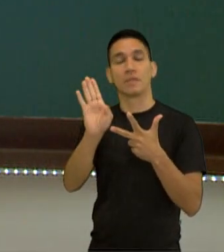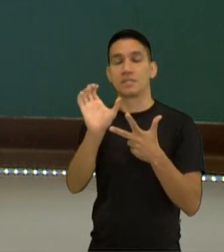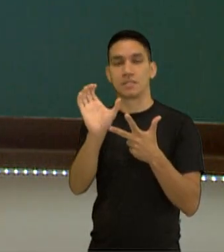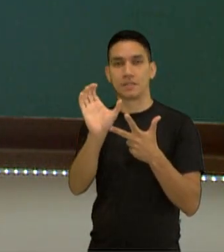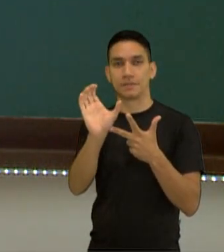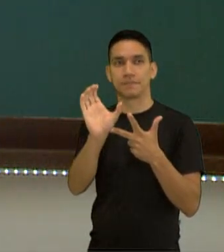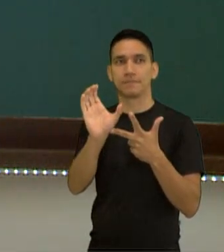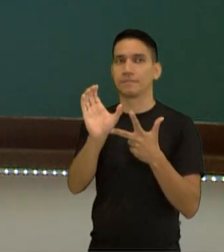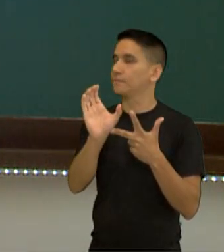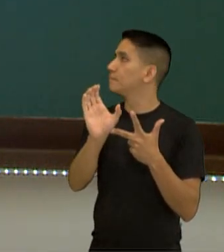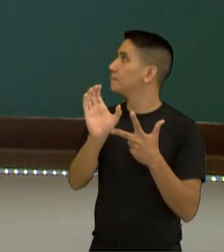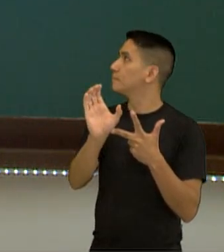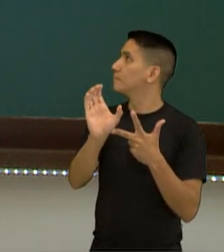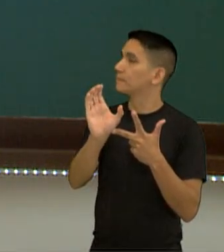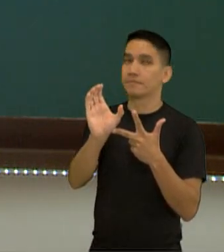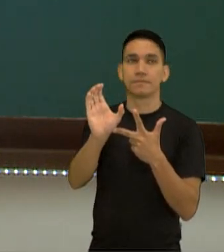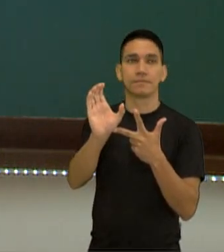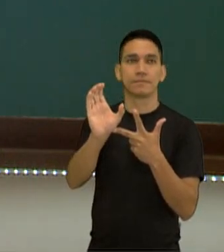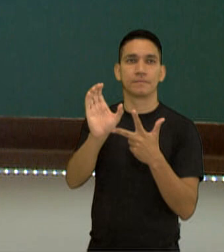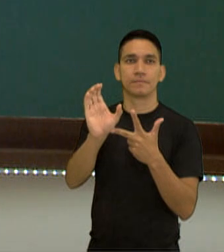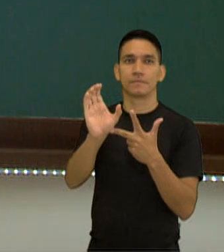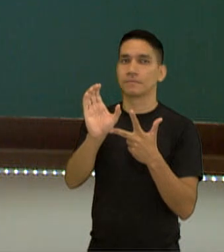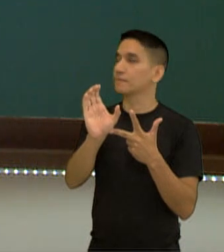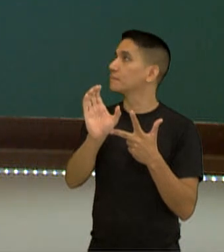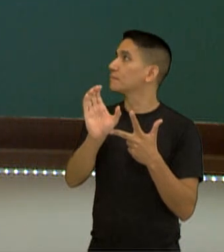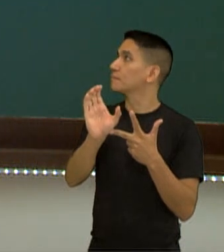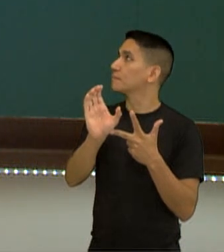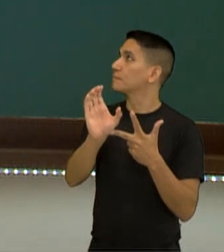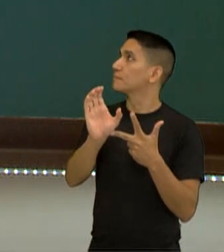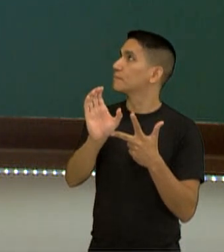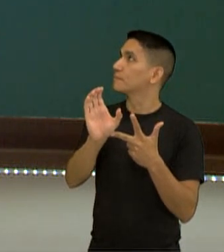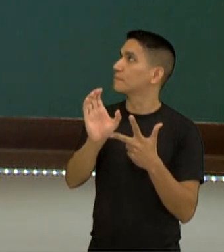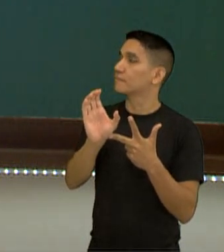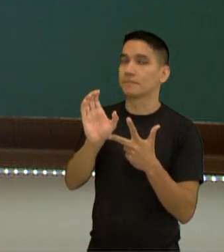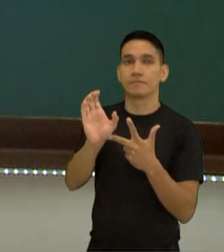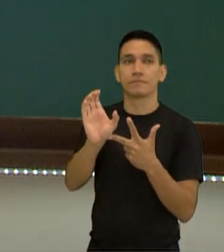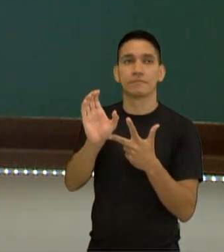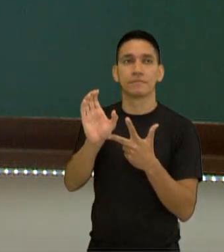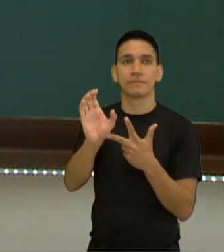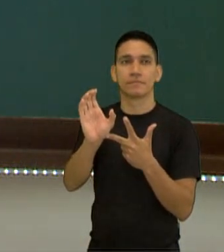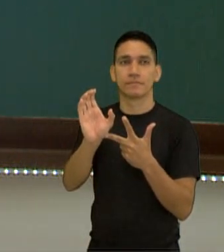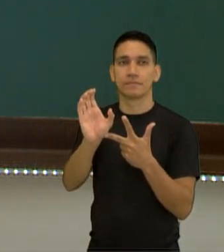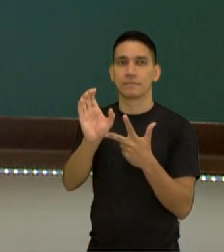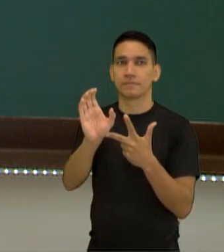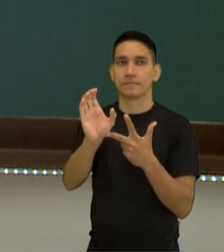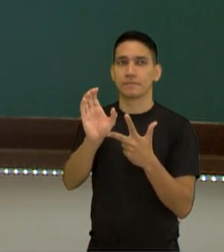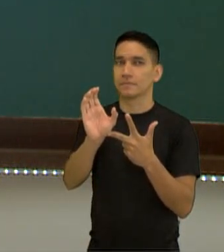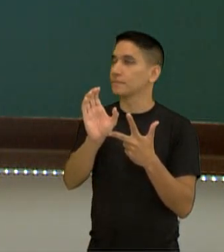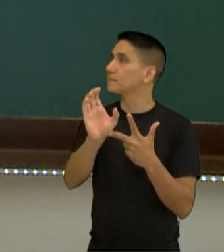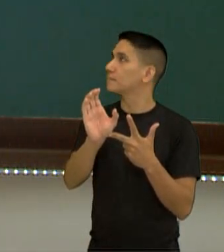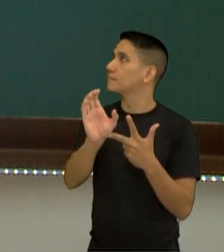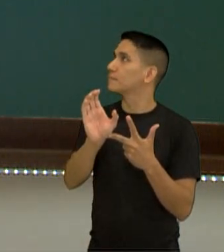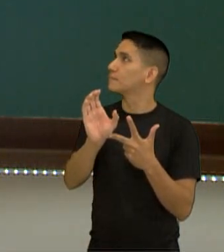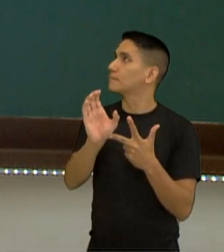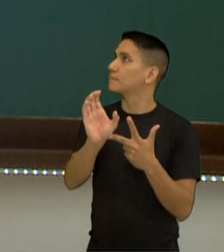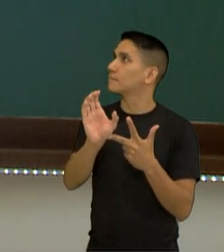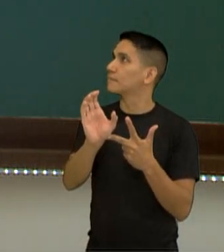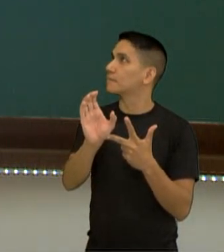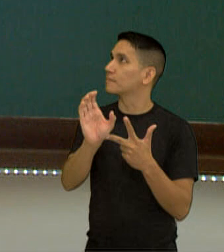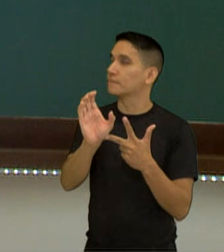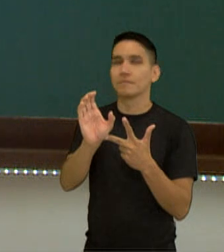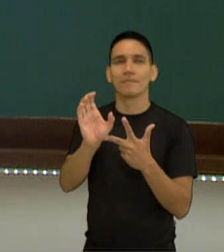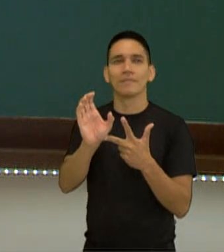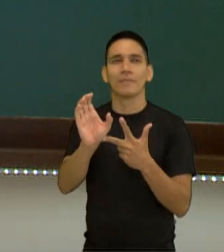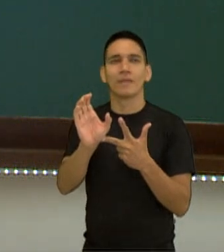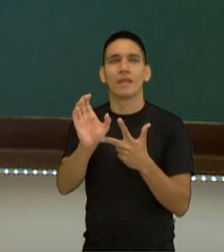world is increasing very fast. He is still ill, but is becoming better